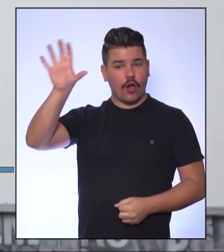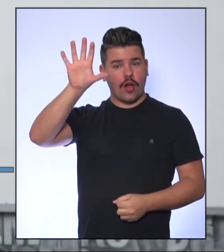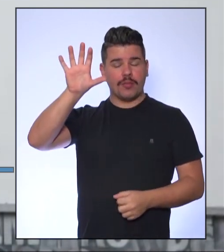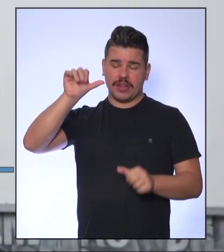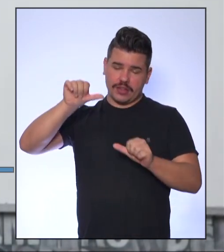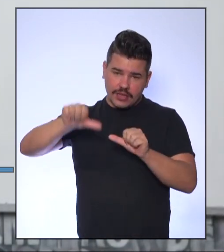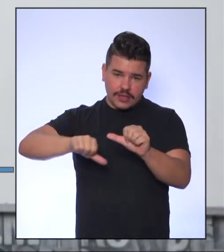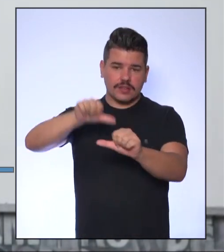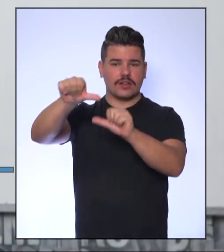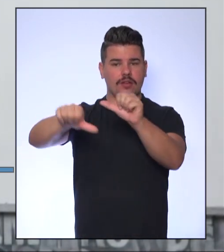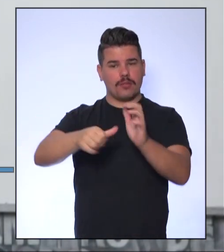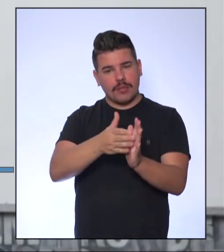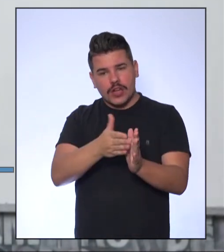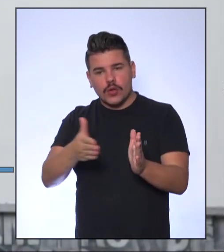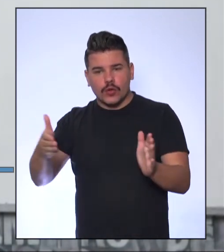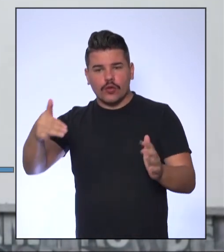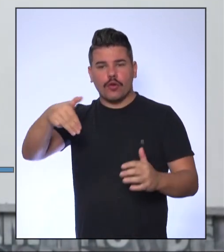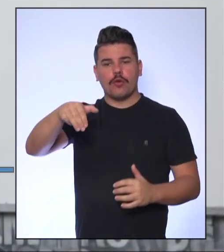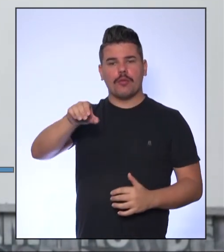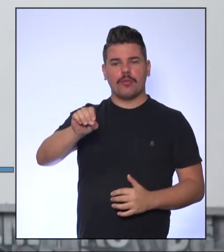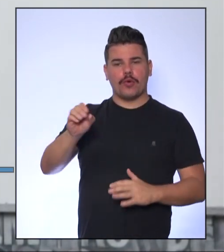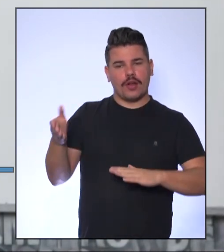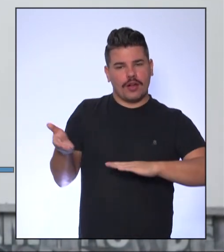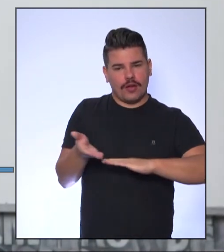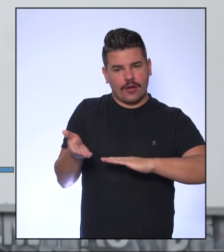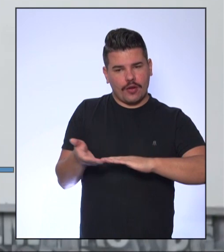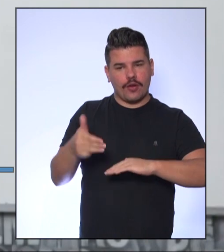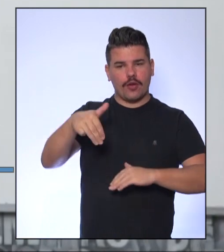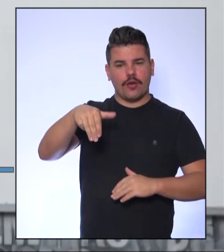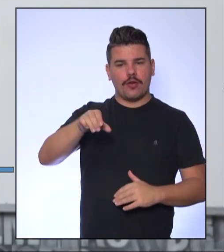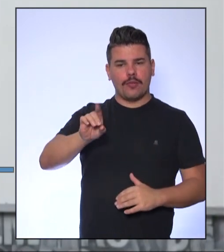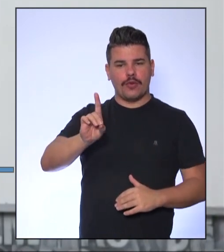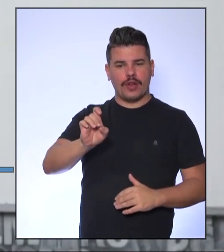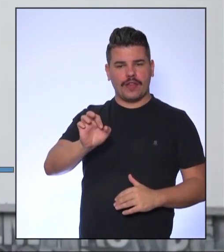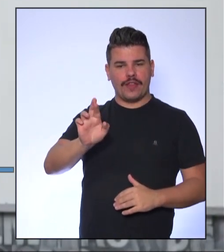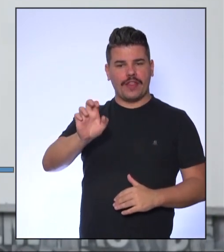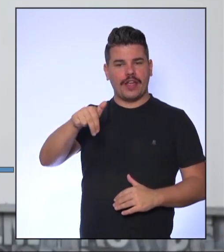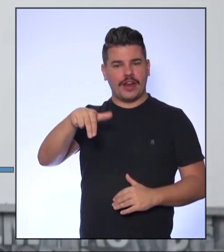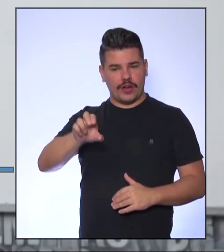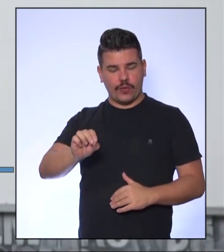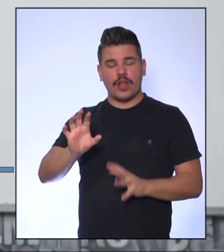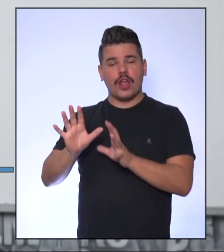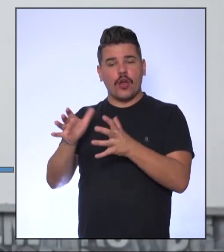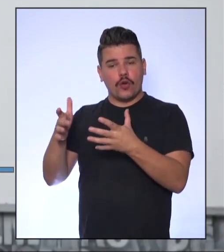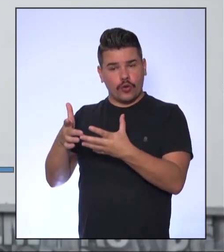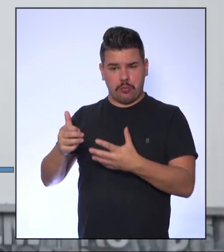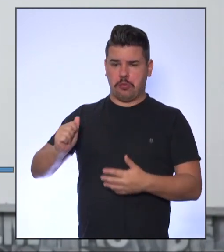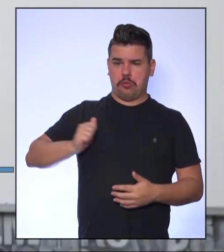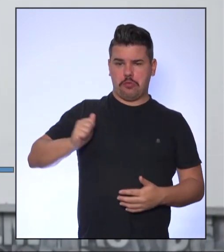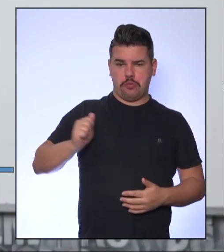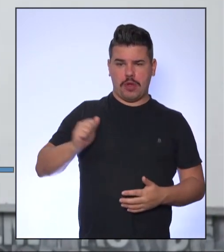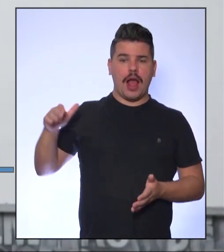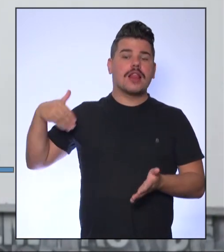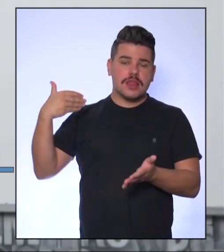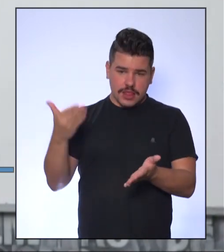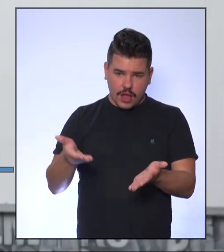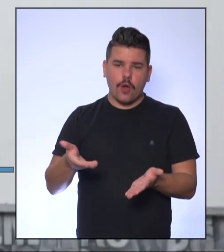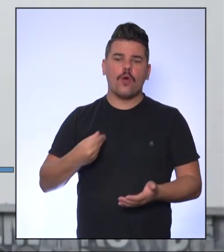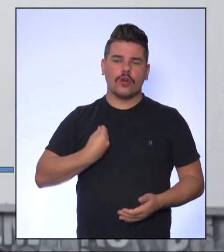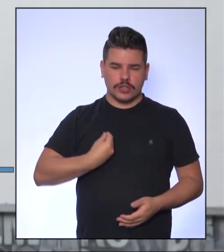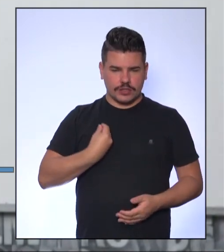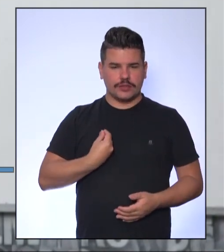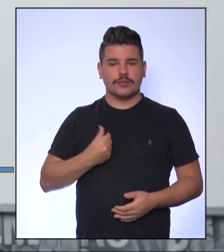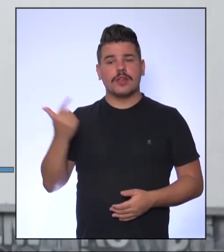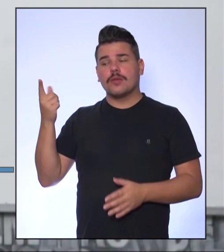moderno. Tá? E até hoje a burguesia possui bastante capital. É uma classe enriquecida. O Adalto pergunta, a Mona